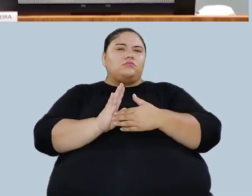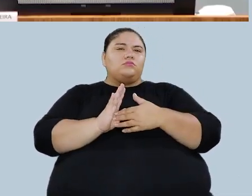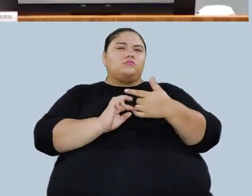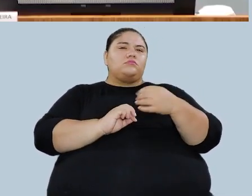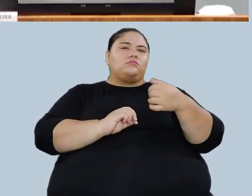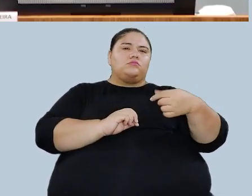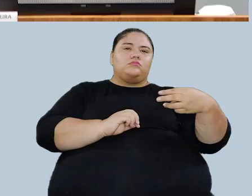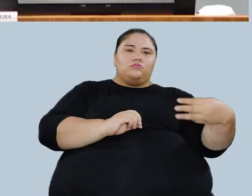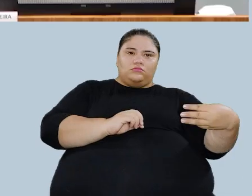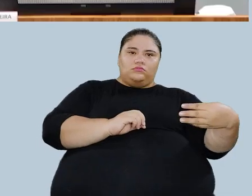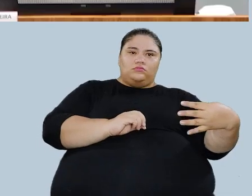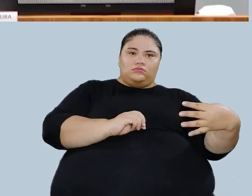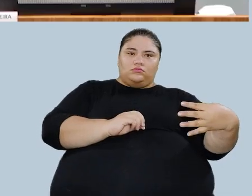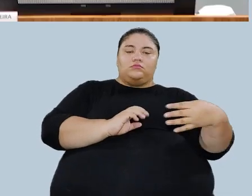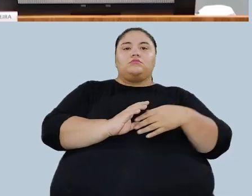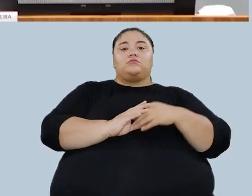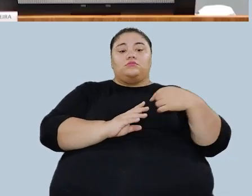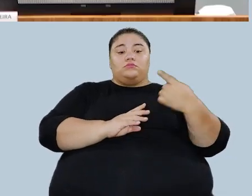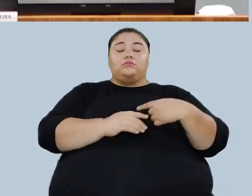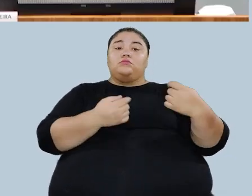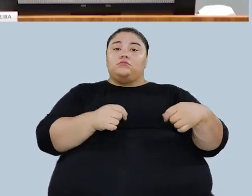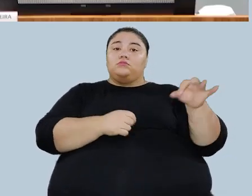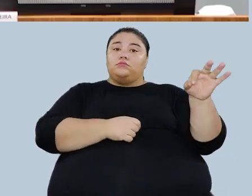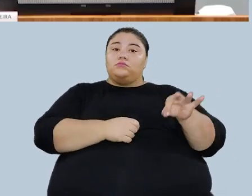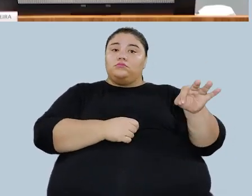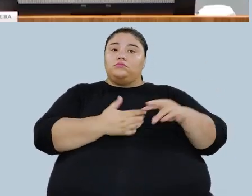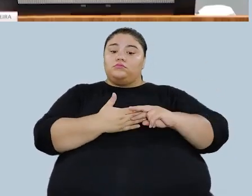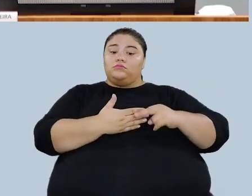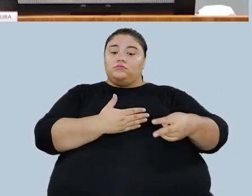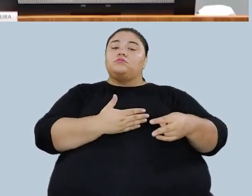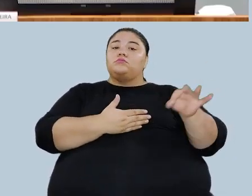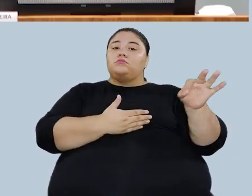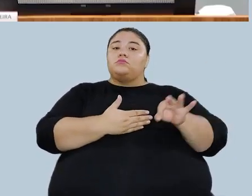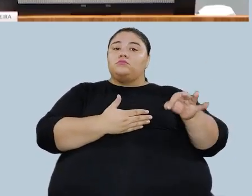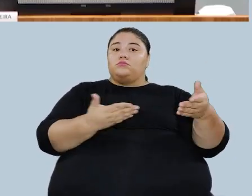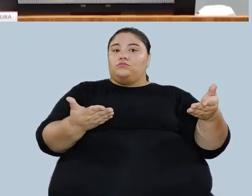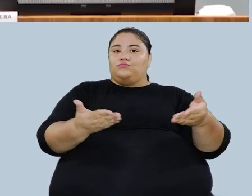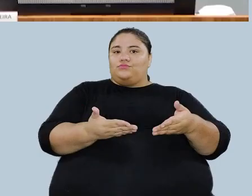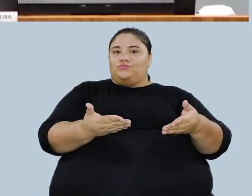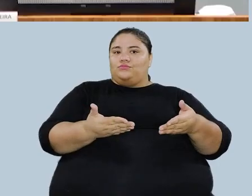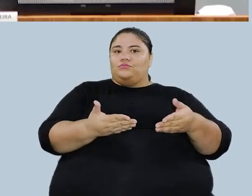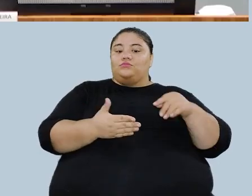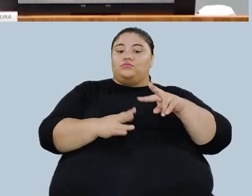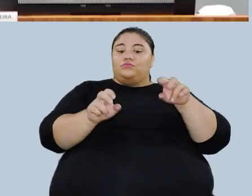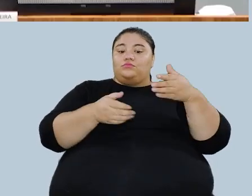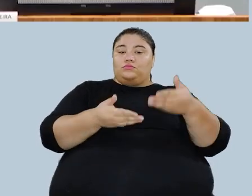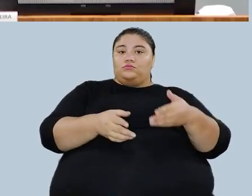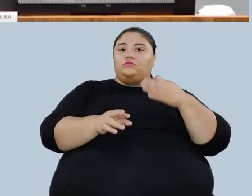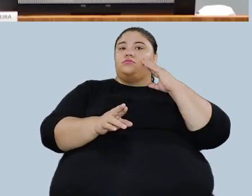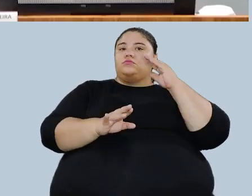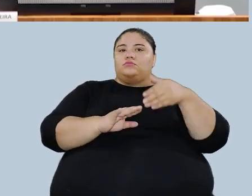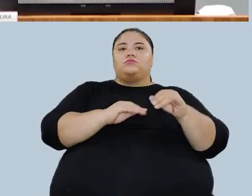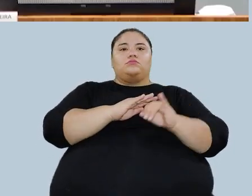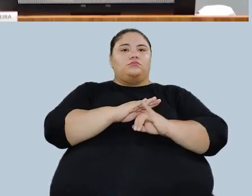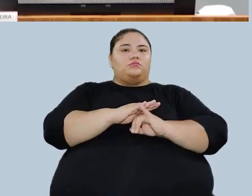necessidade dessas alíquotas refletirem a carga tributária que incide hoje sobre essas instituições. Aí,